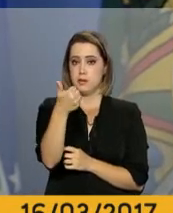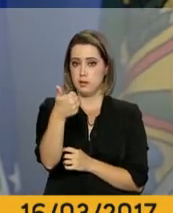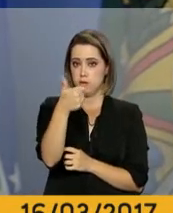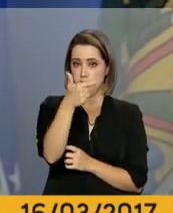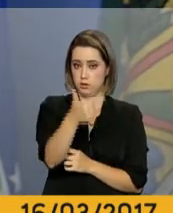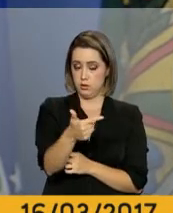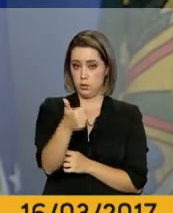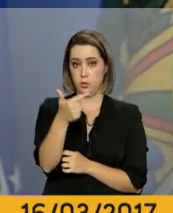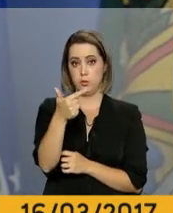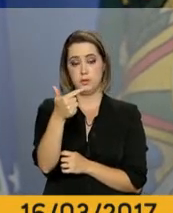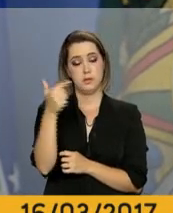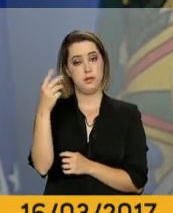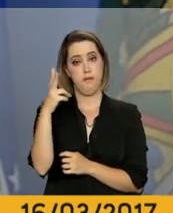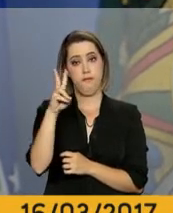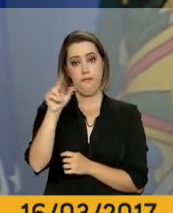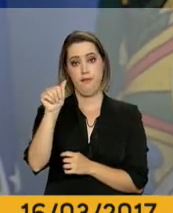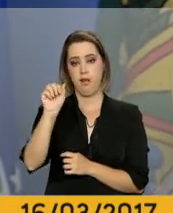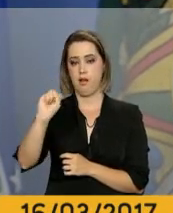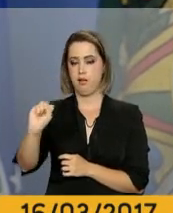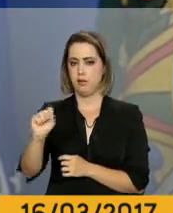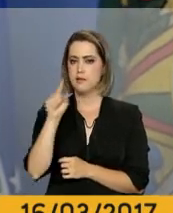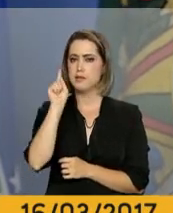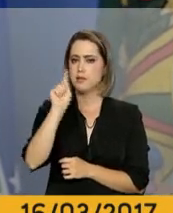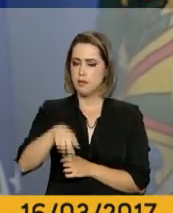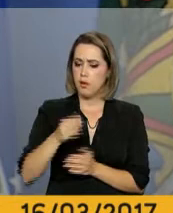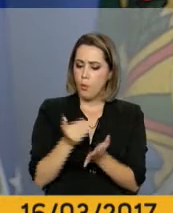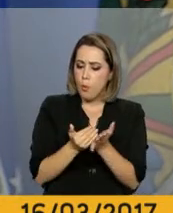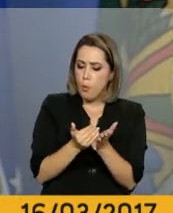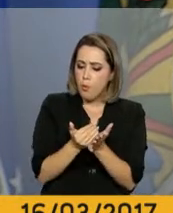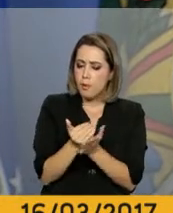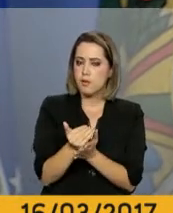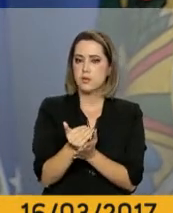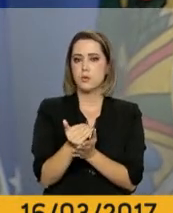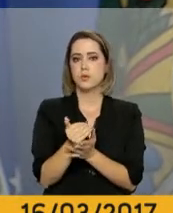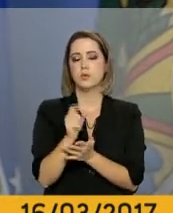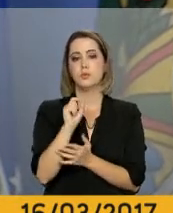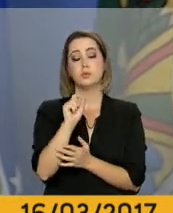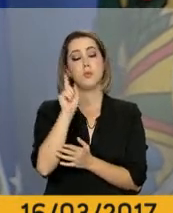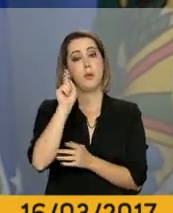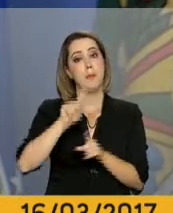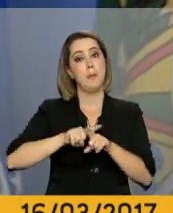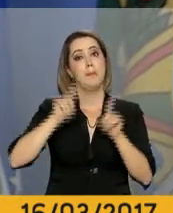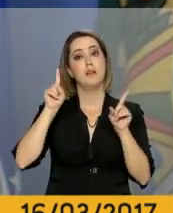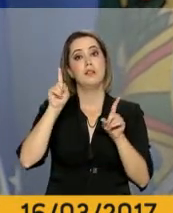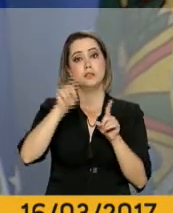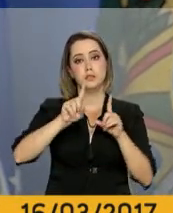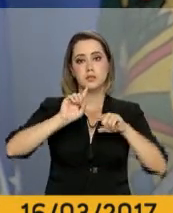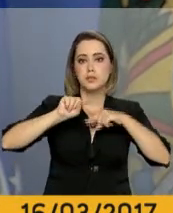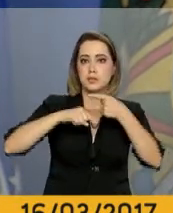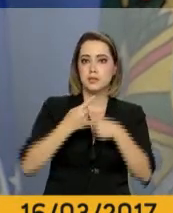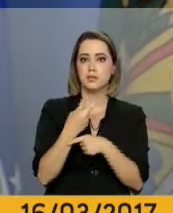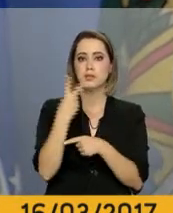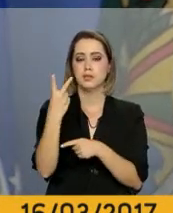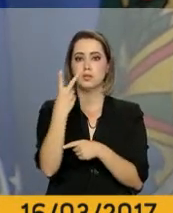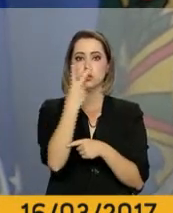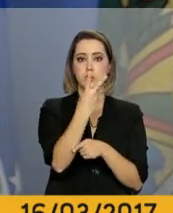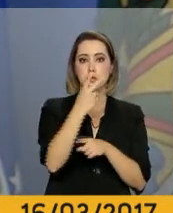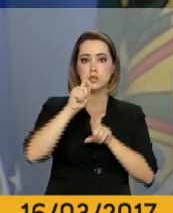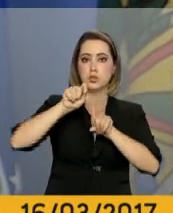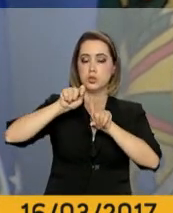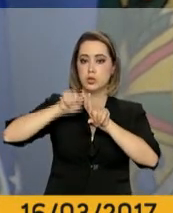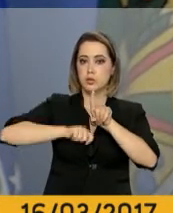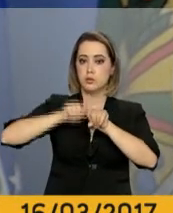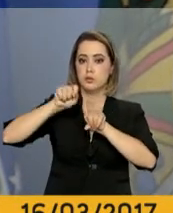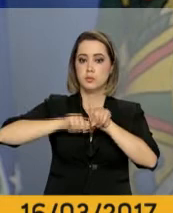é na verdade um começo mas isto é depois de 22 meses